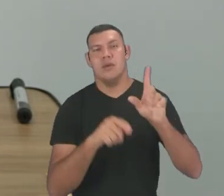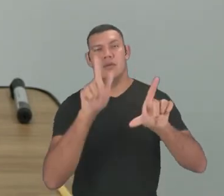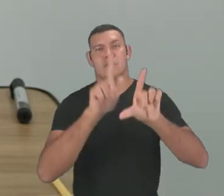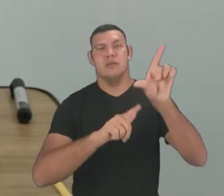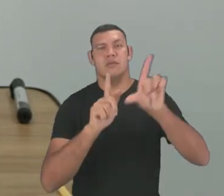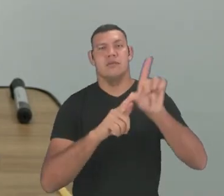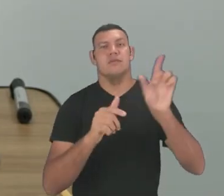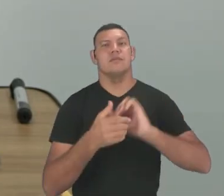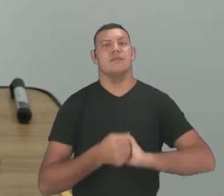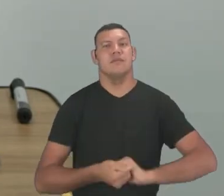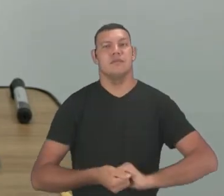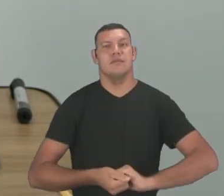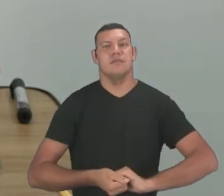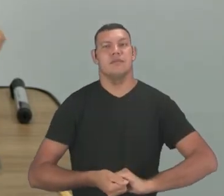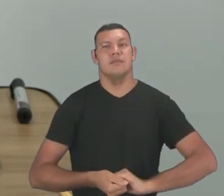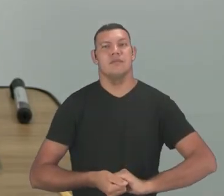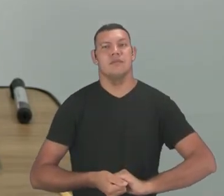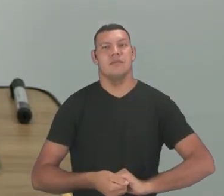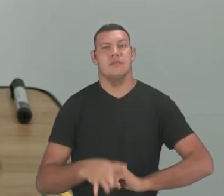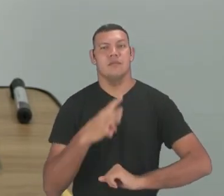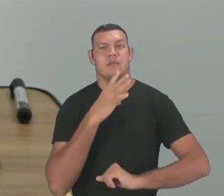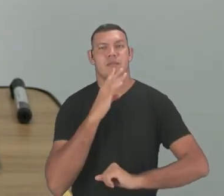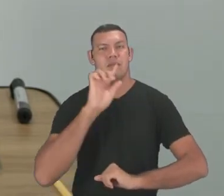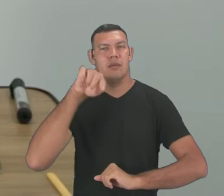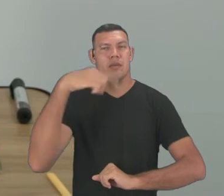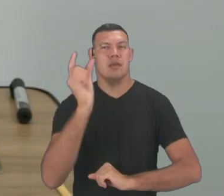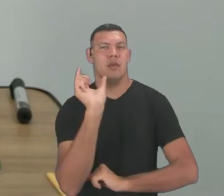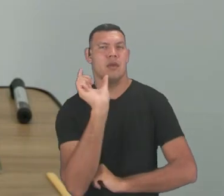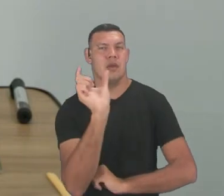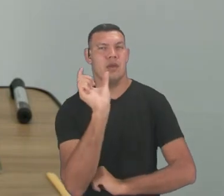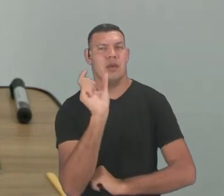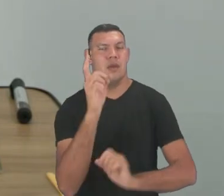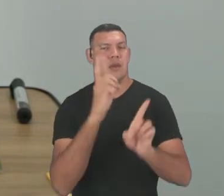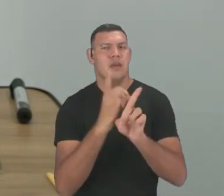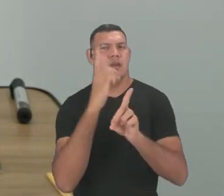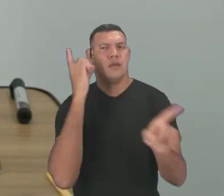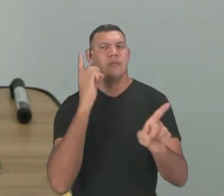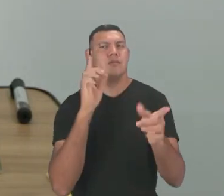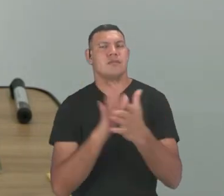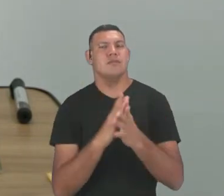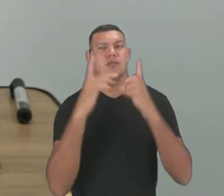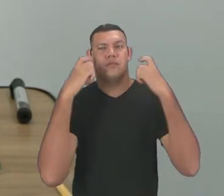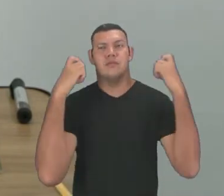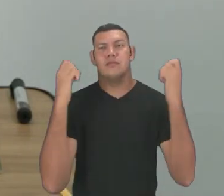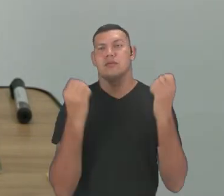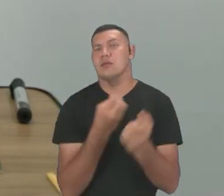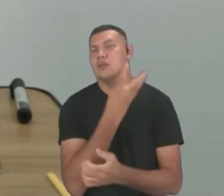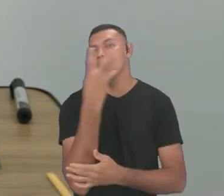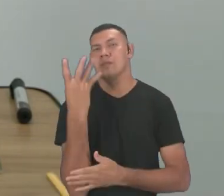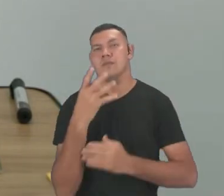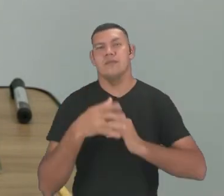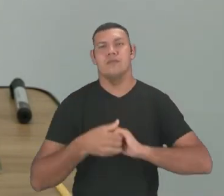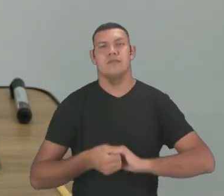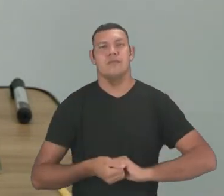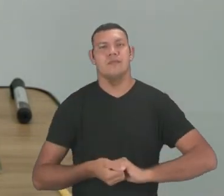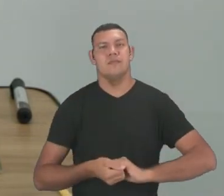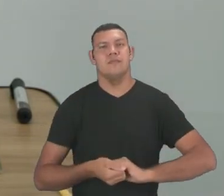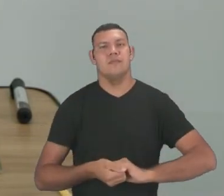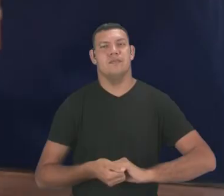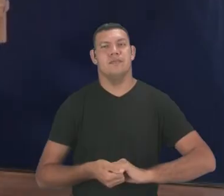chão vamos conhecer mais uma palavra descobrir quantos sons ela tem